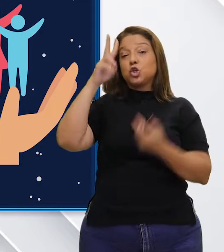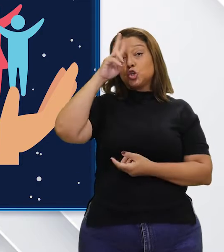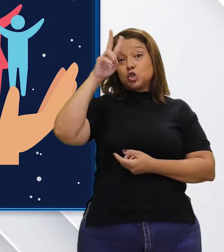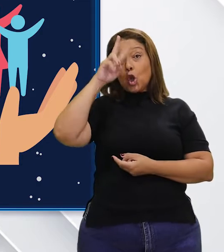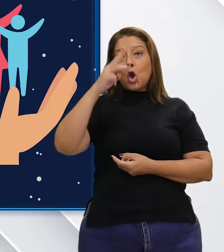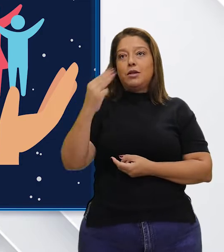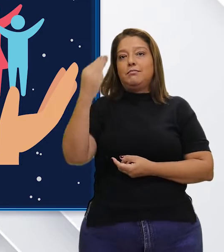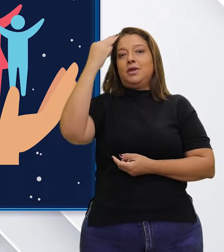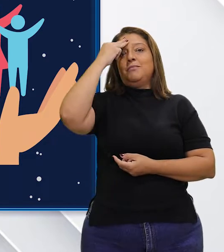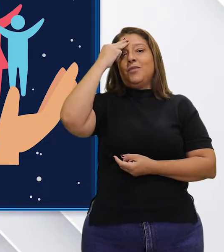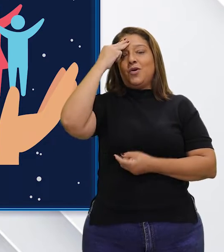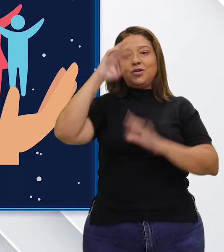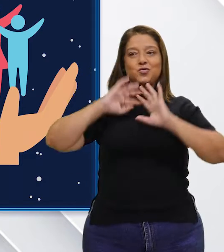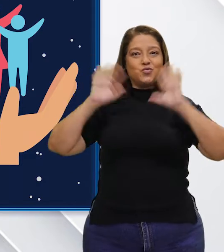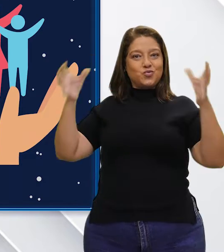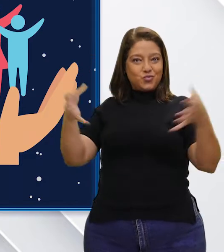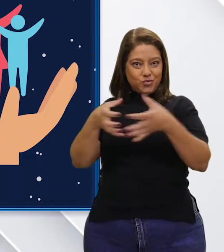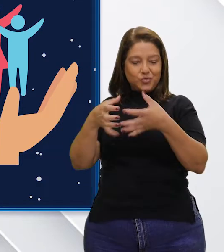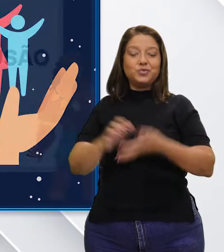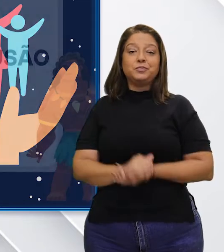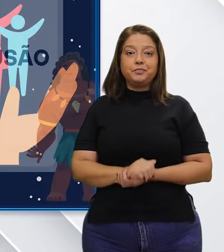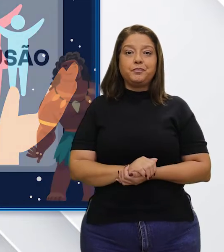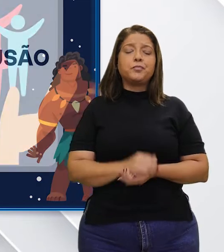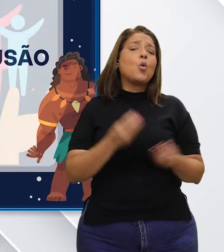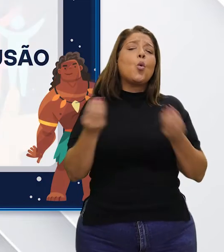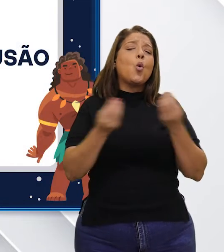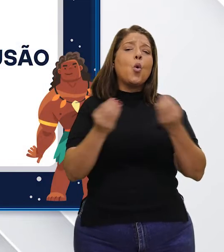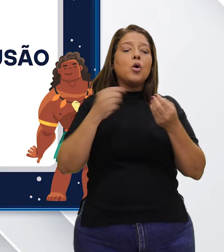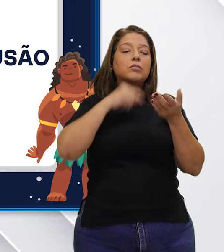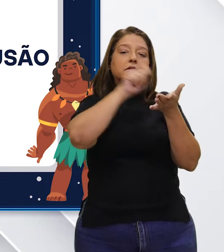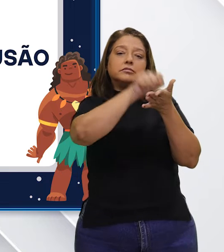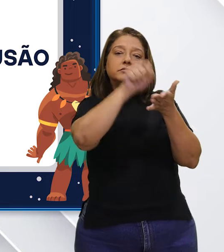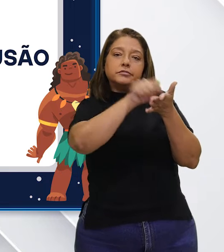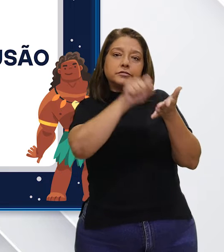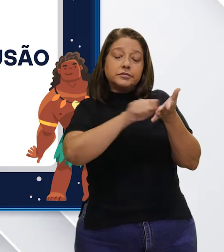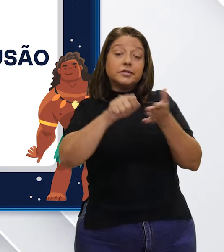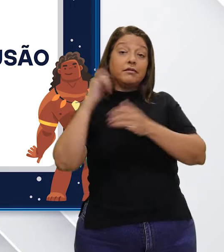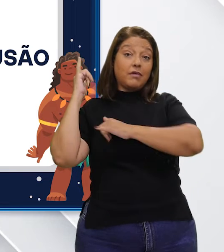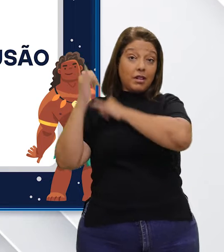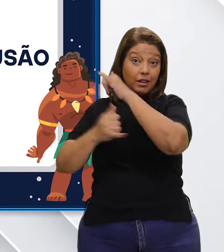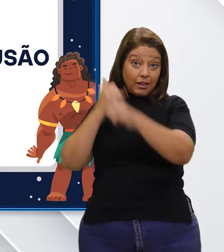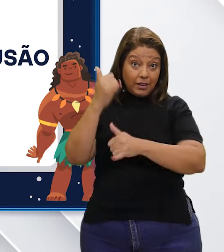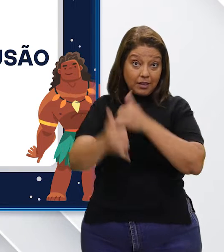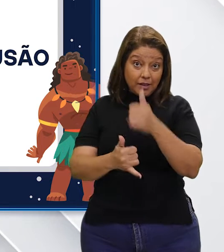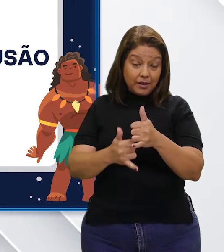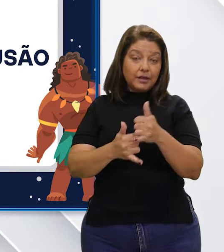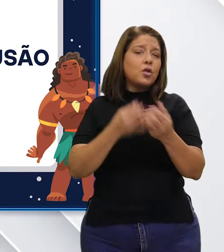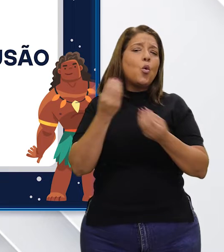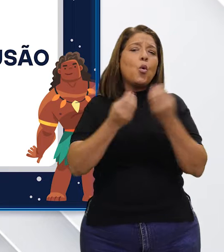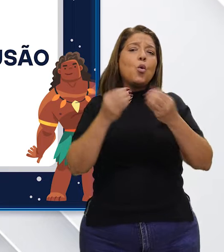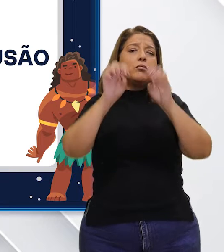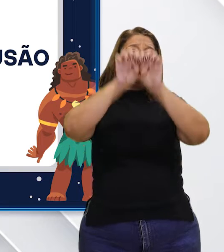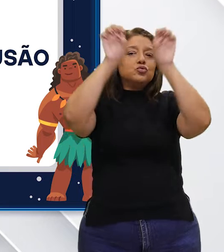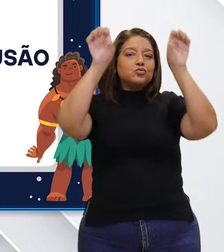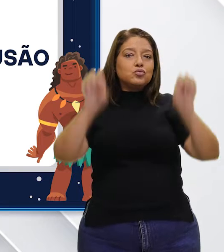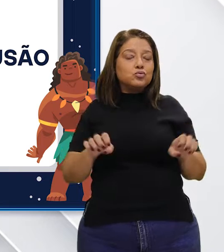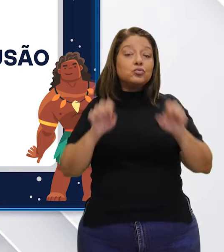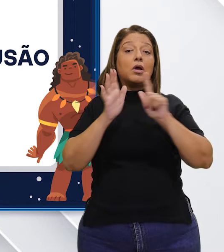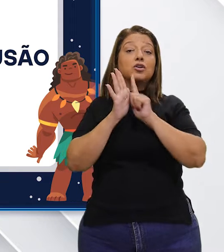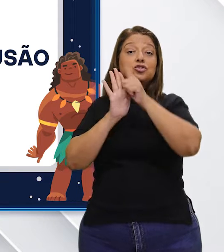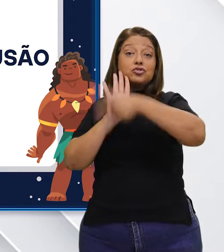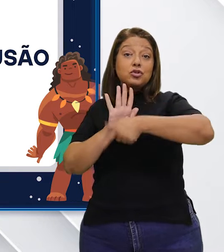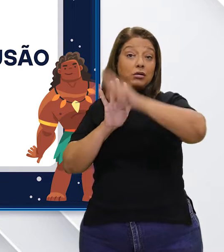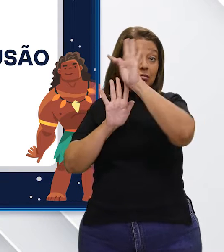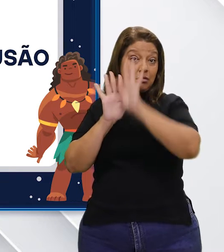sua história e memória coletiva. E como se escreve uma lenda? Qual a